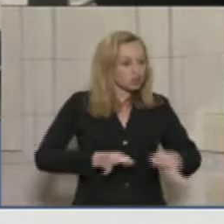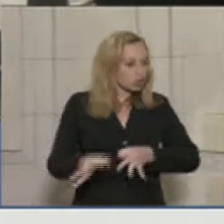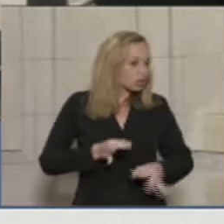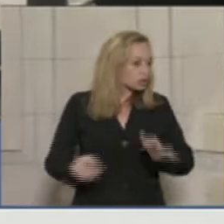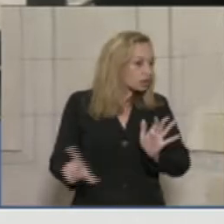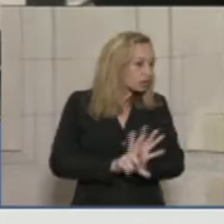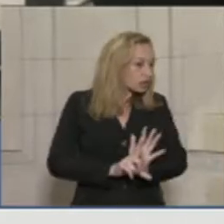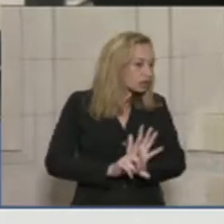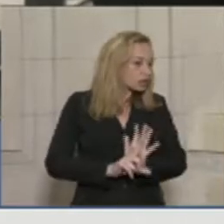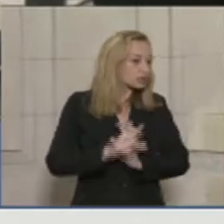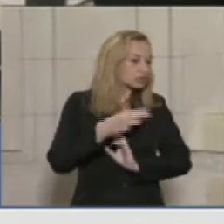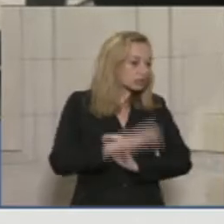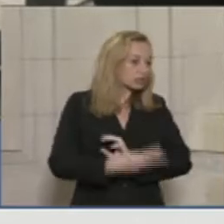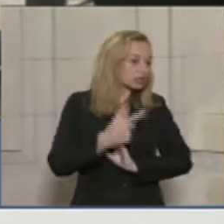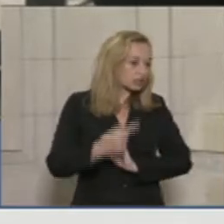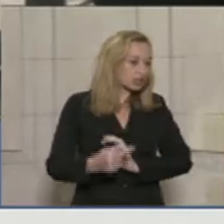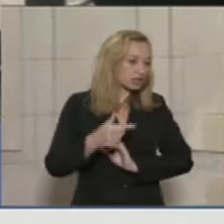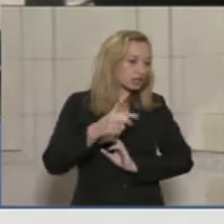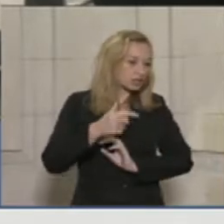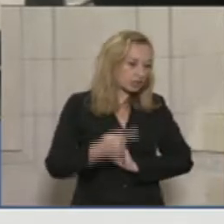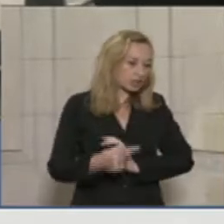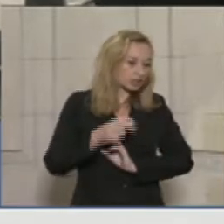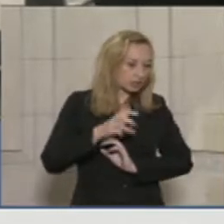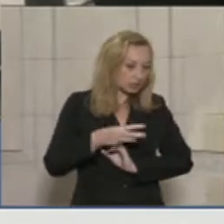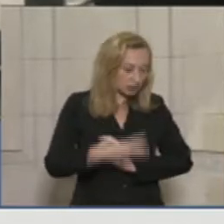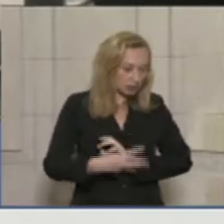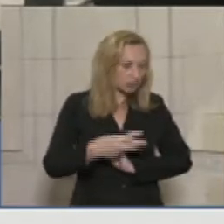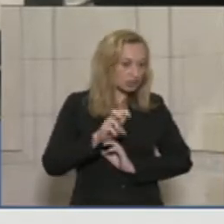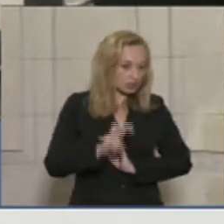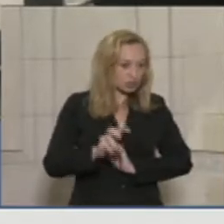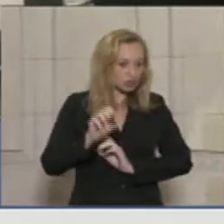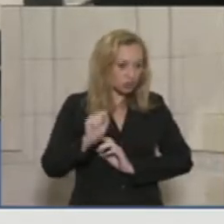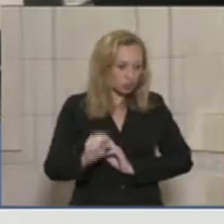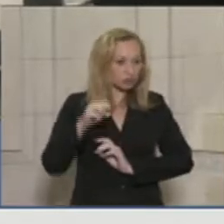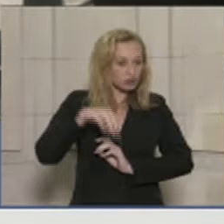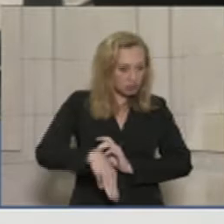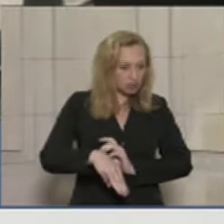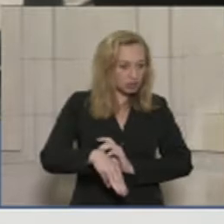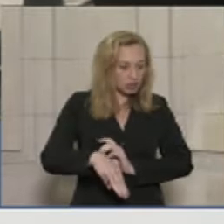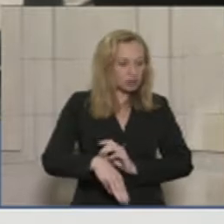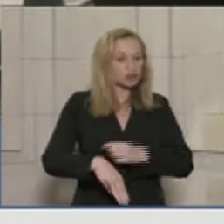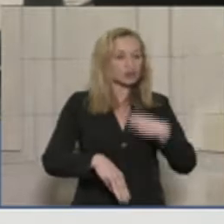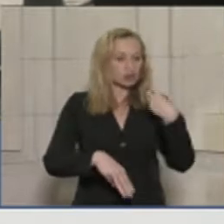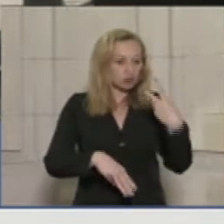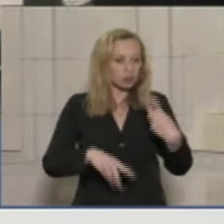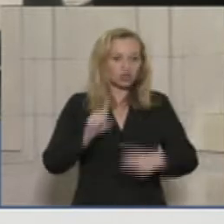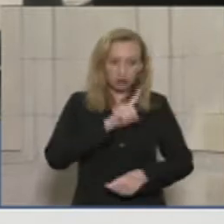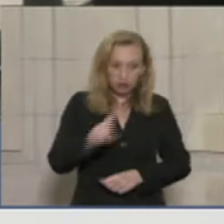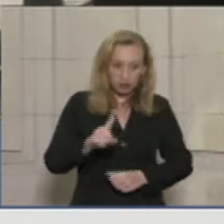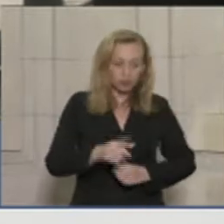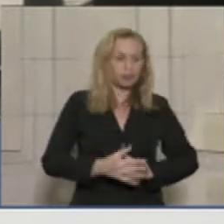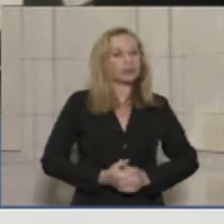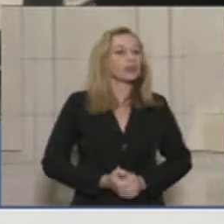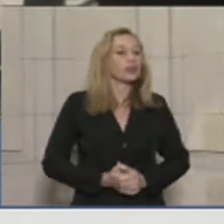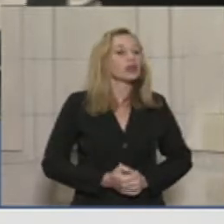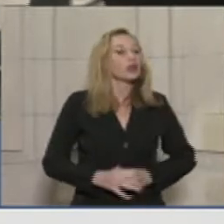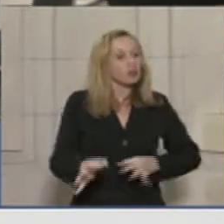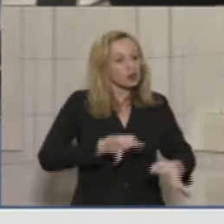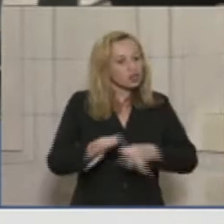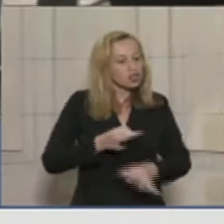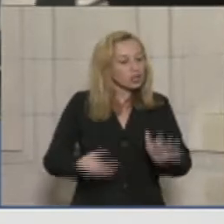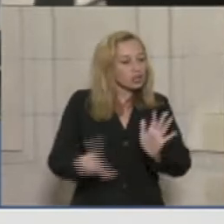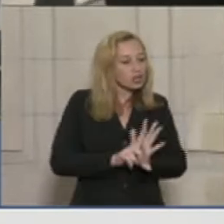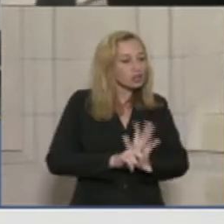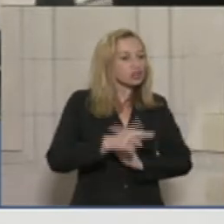Projeto de lei 3773, 58 sim e 2 não. Projeto